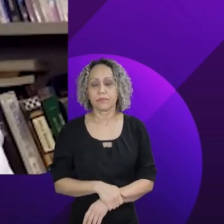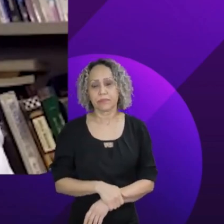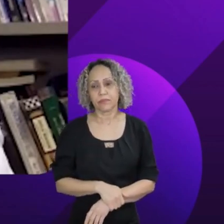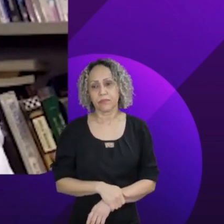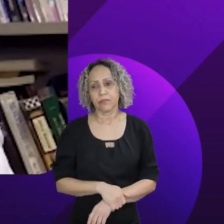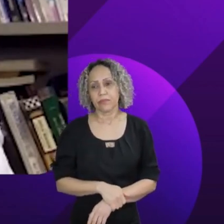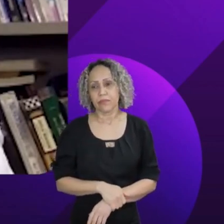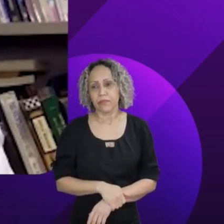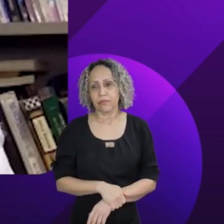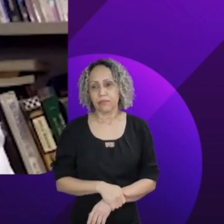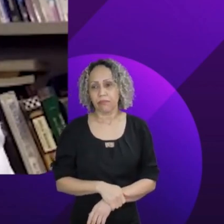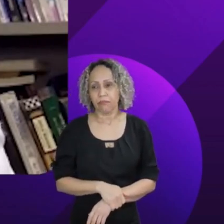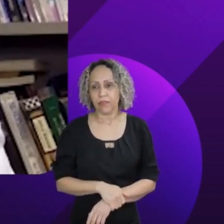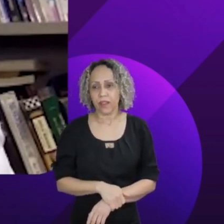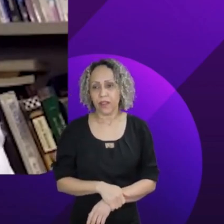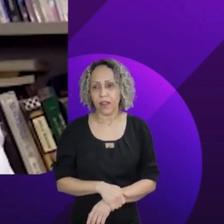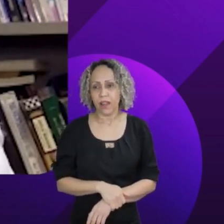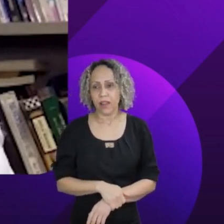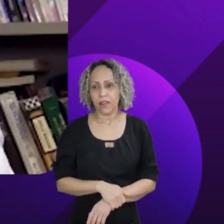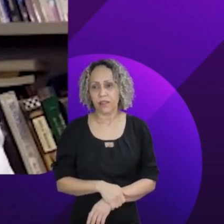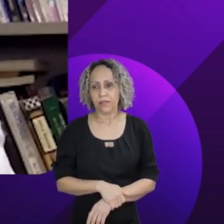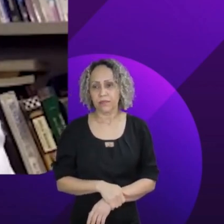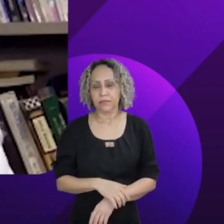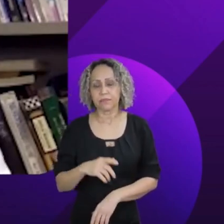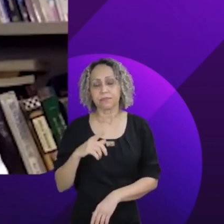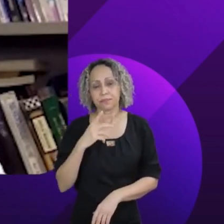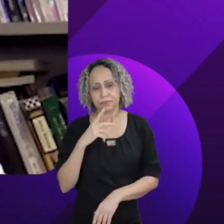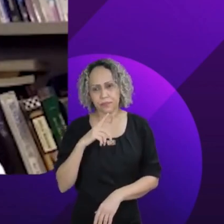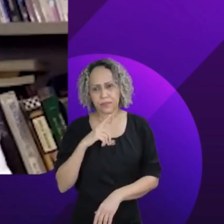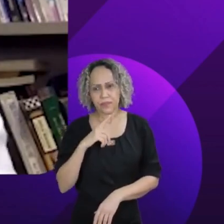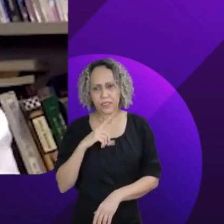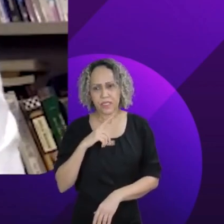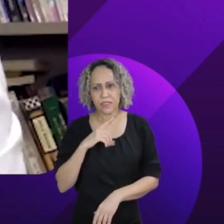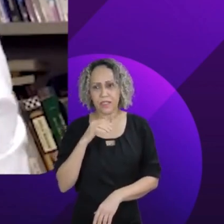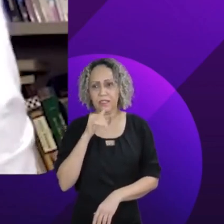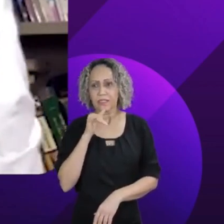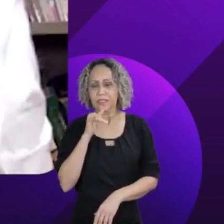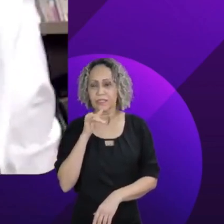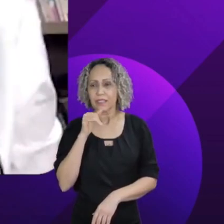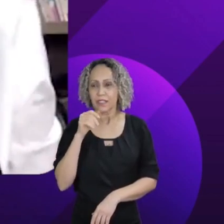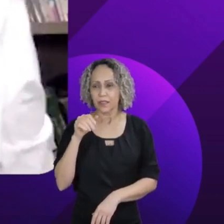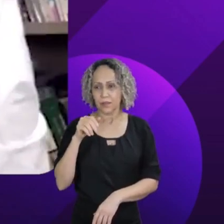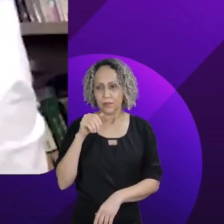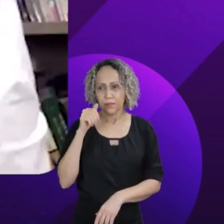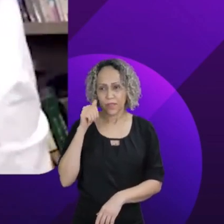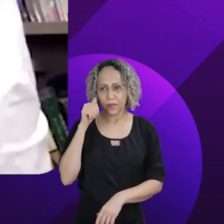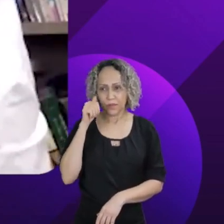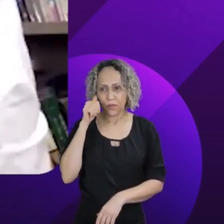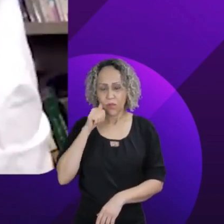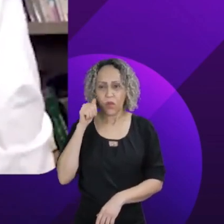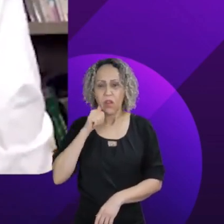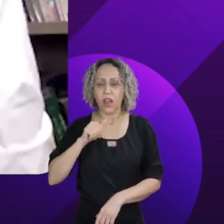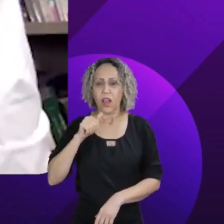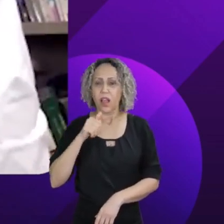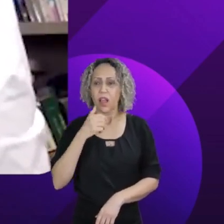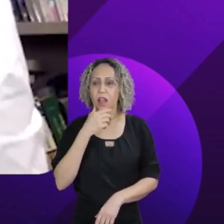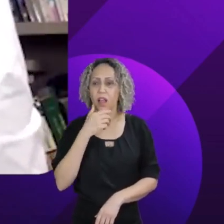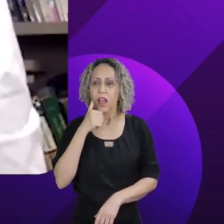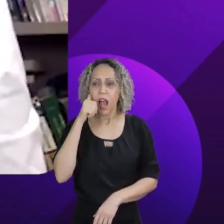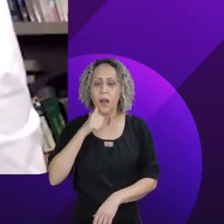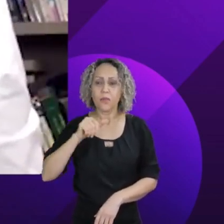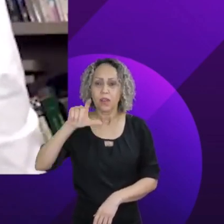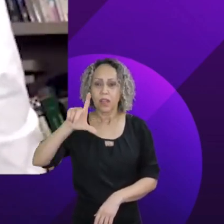acessar. Eu acho que tem a Lucinha, né, que tem uma produção super interessante na área